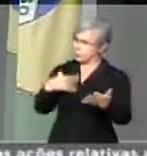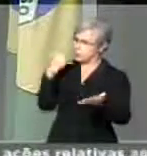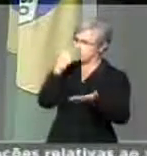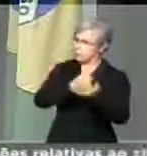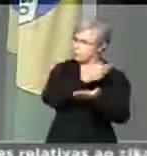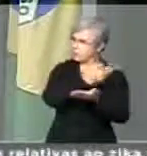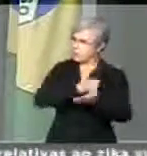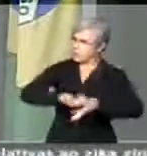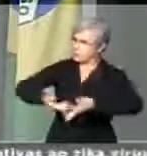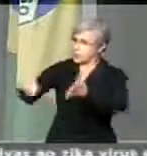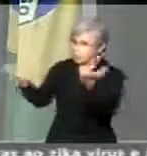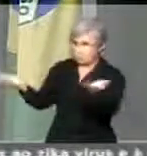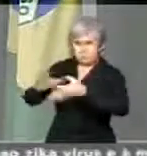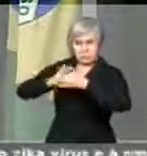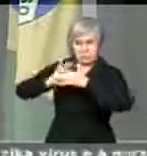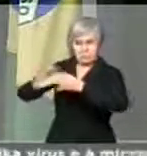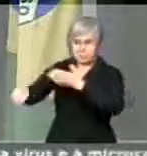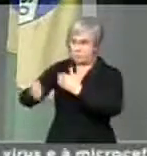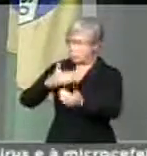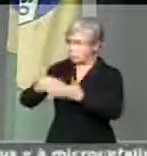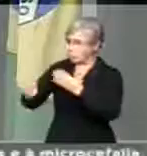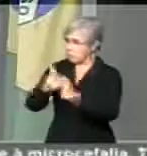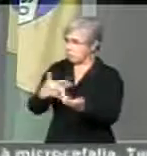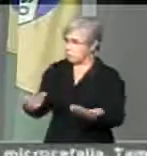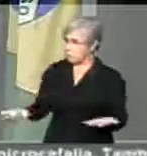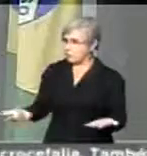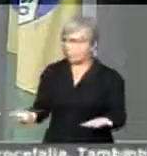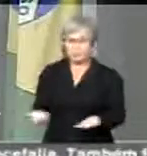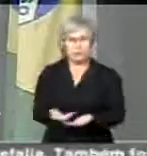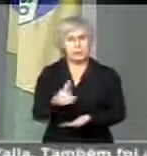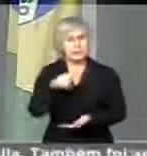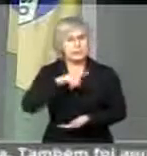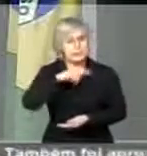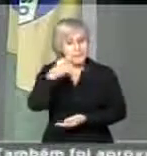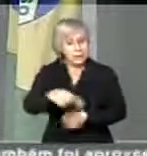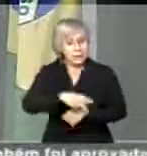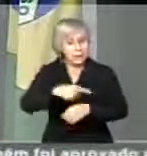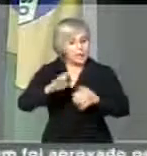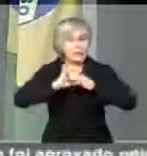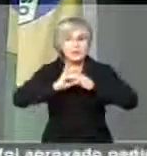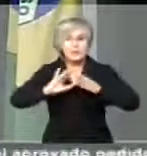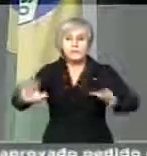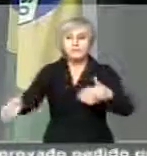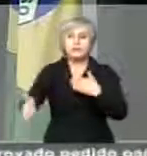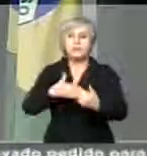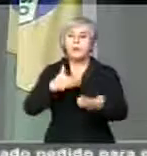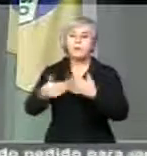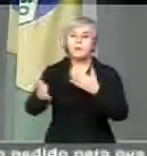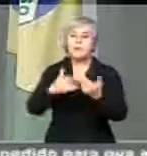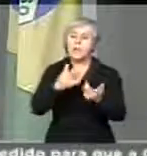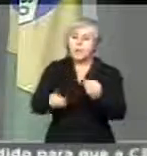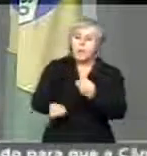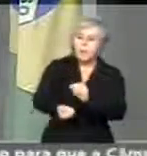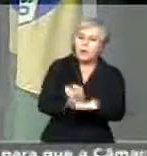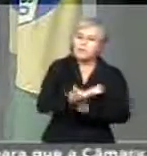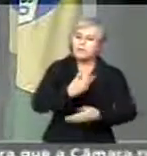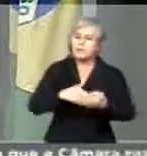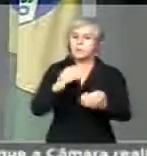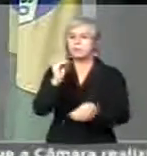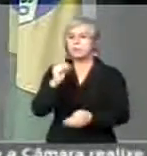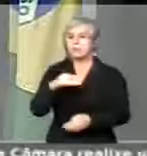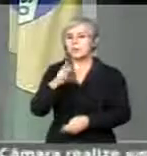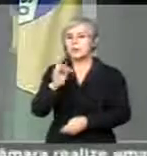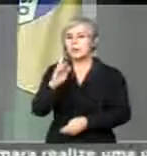É assim que está o contrabando no nosso país, está liberado. E aí, procurar culpado, só tem um culpado